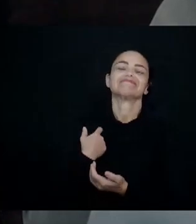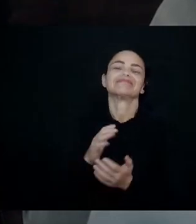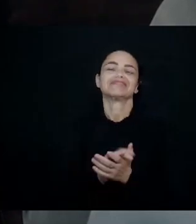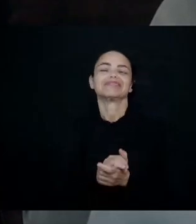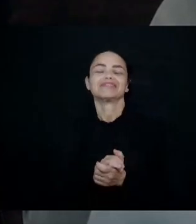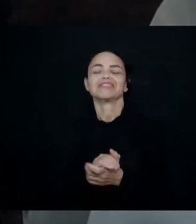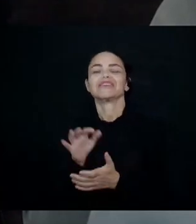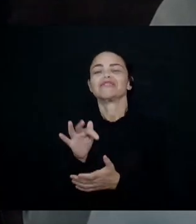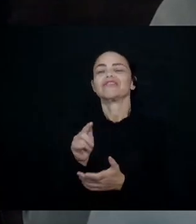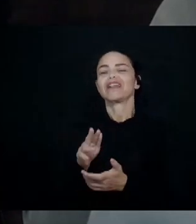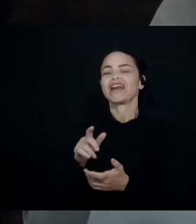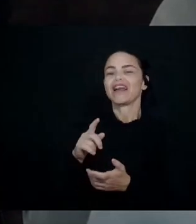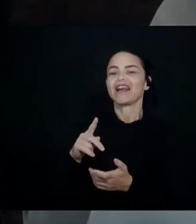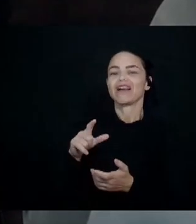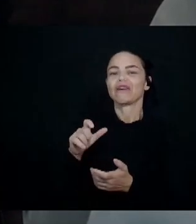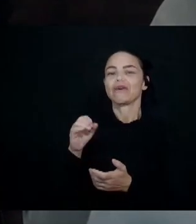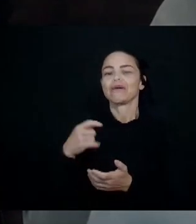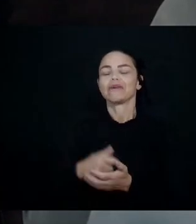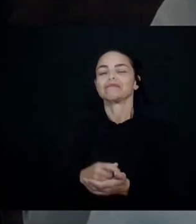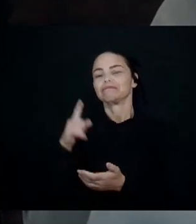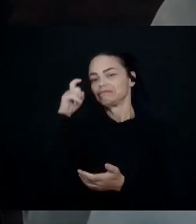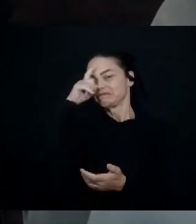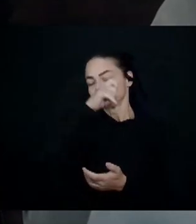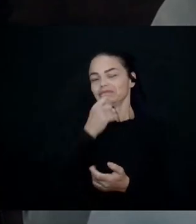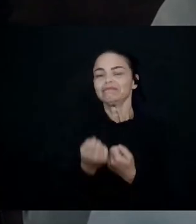Elas acabam sendo um pouquinho mais difíceis, né?